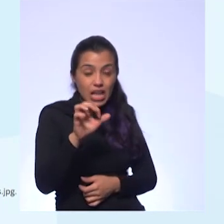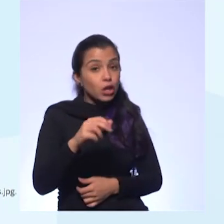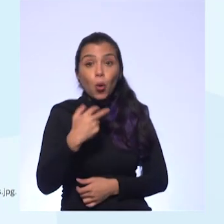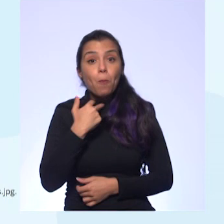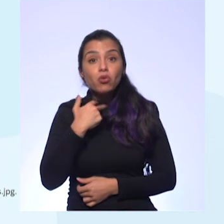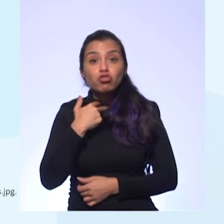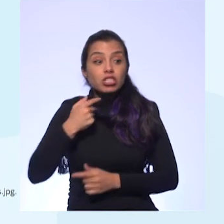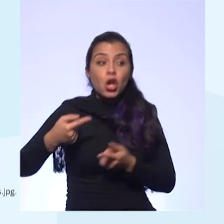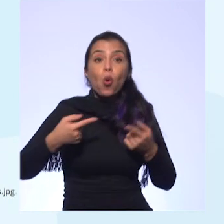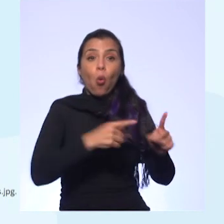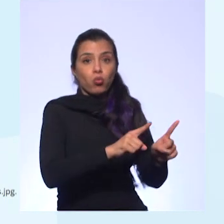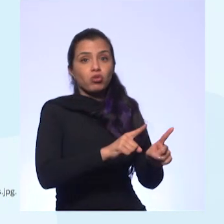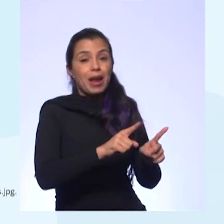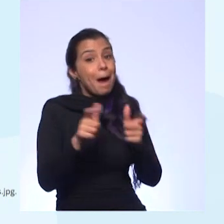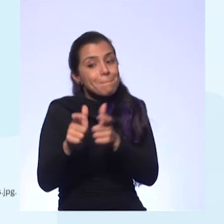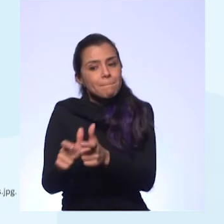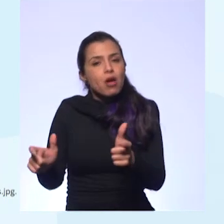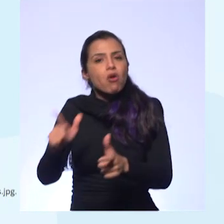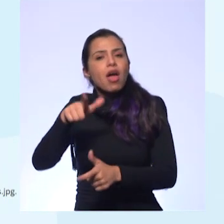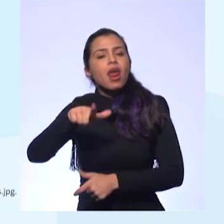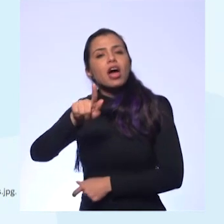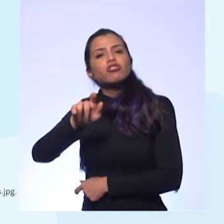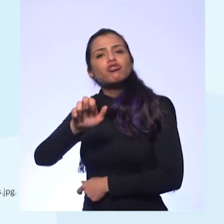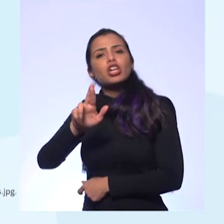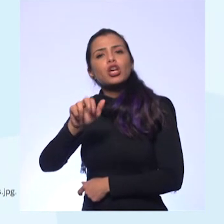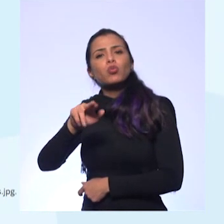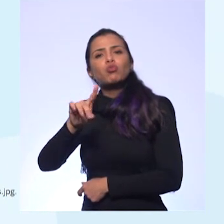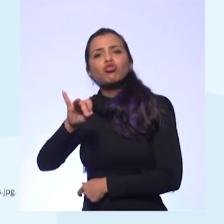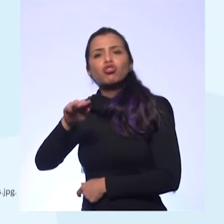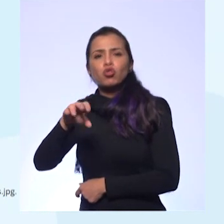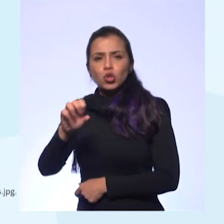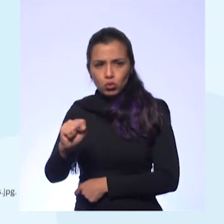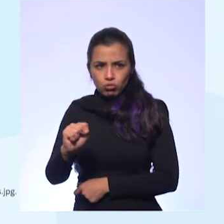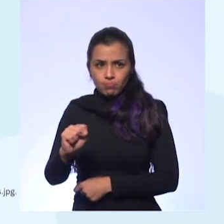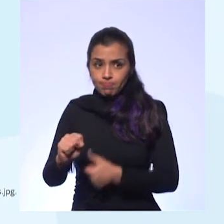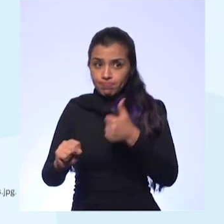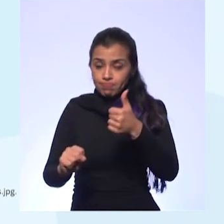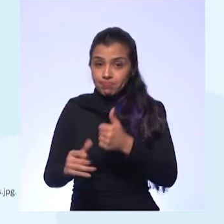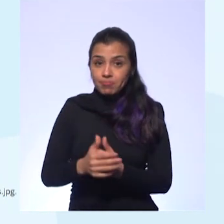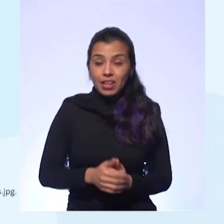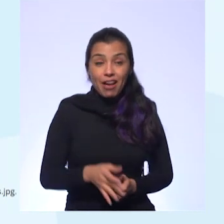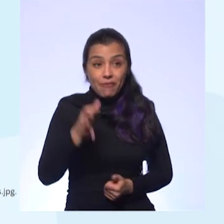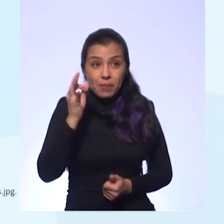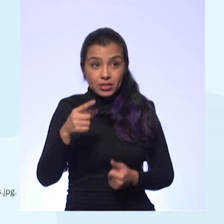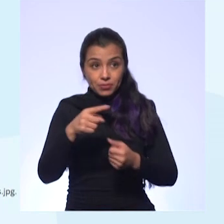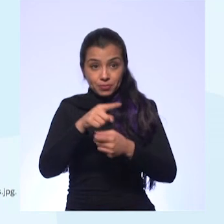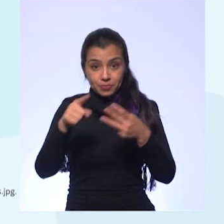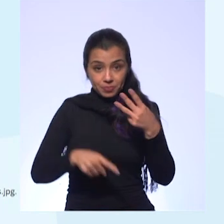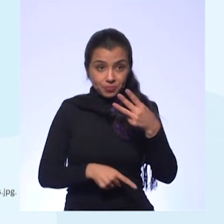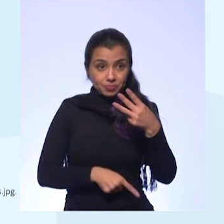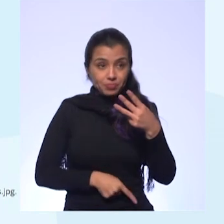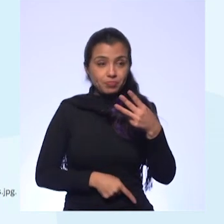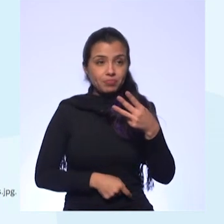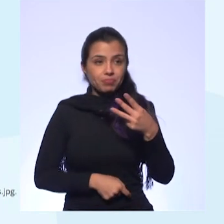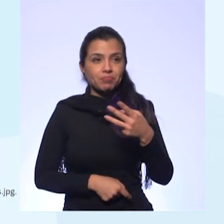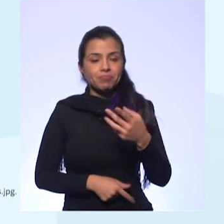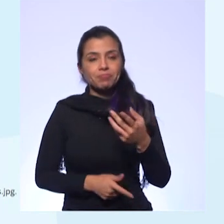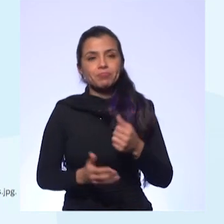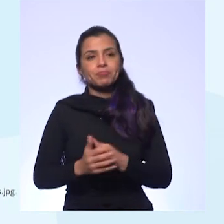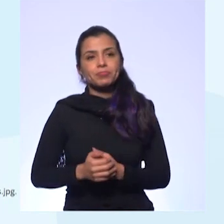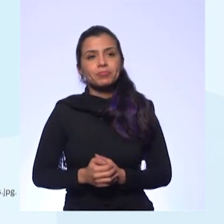maioria, girondinos. Então, olha essas 3 afirmações que a gente tem aí. Eram objetivos da chamada época do